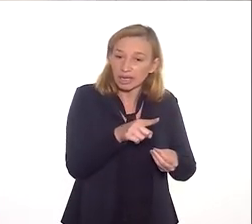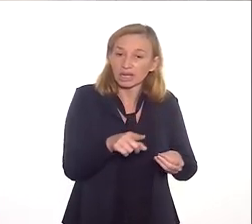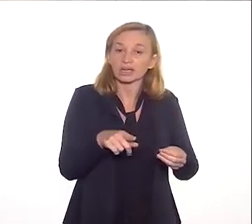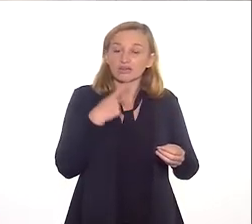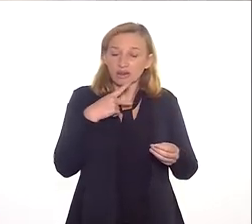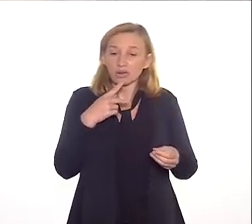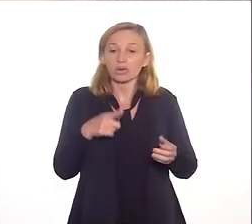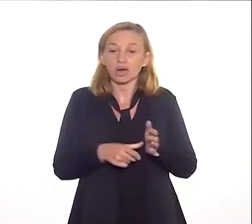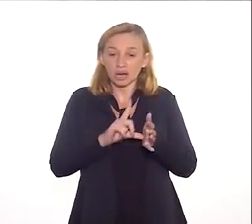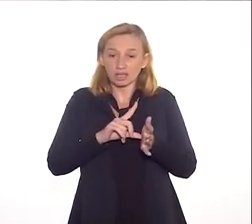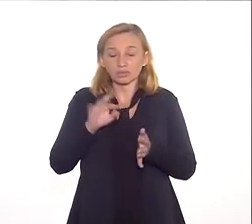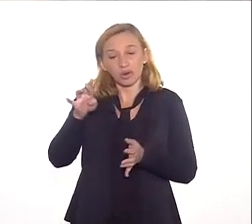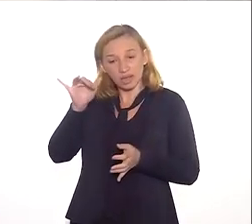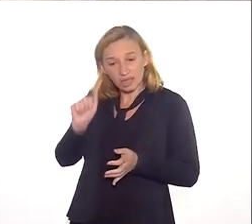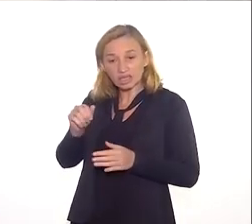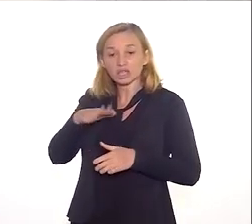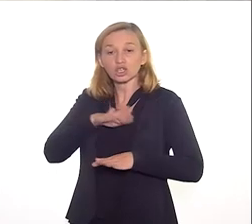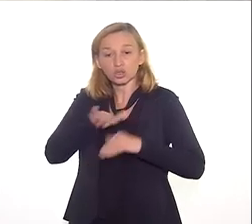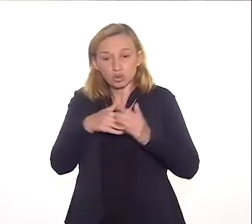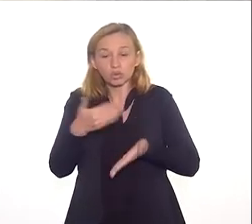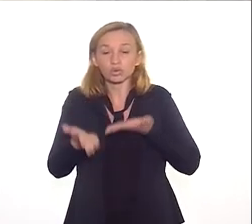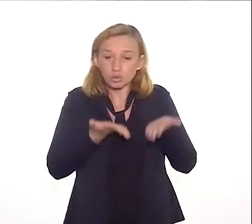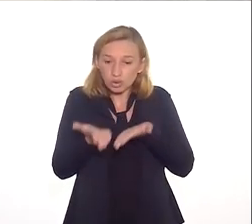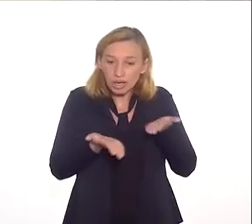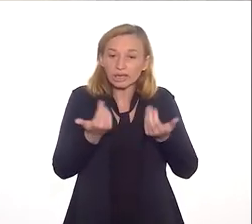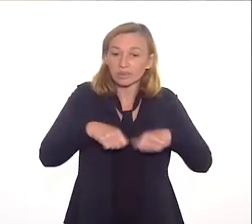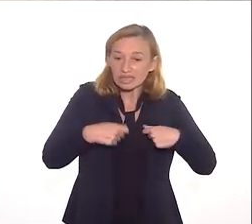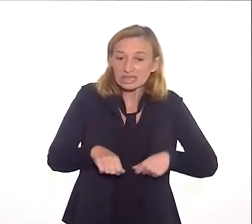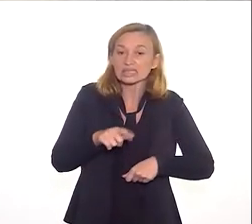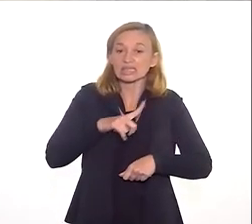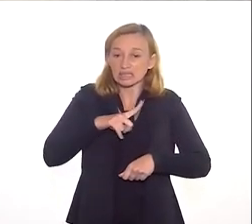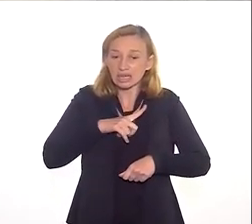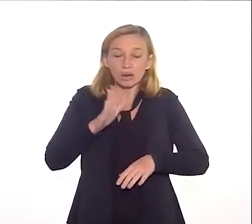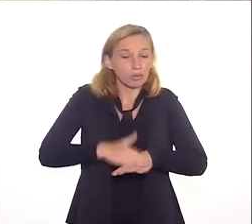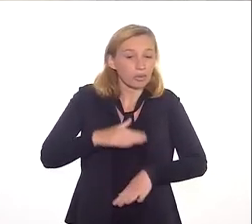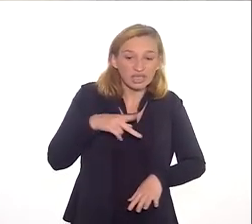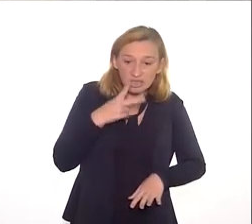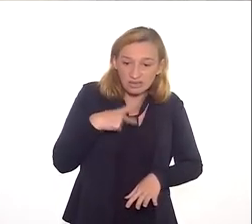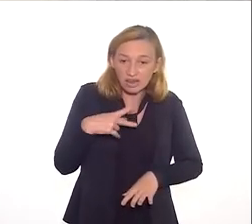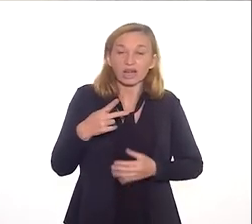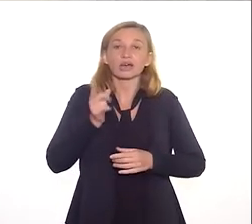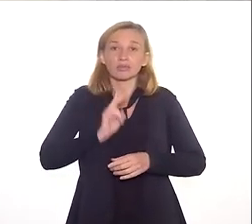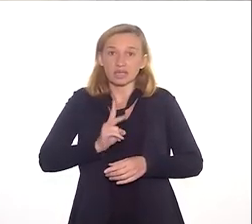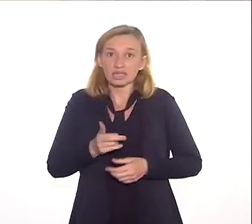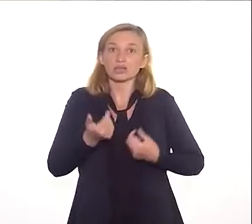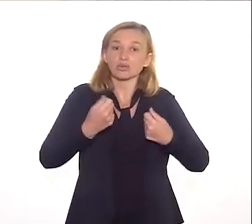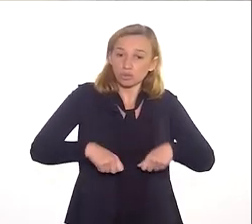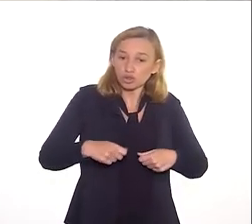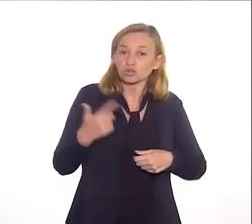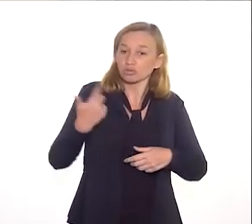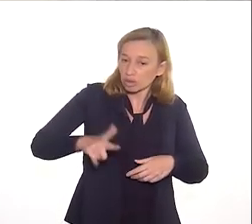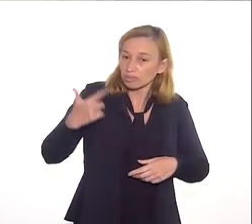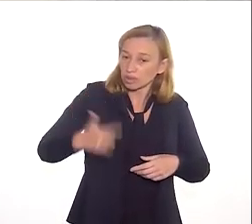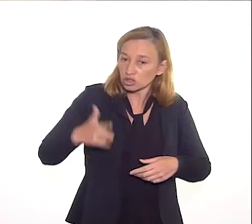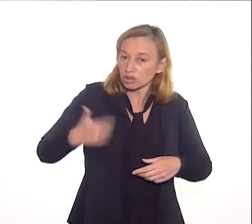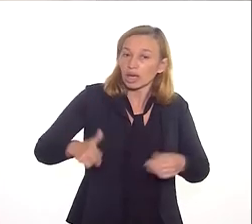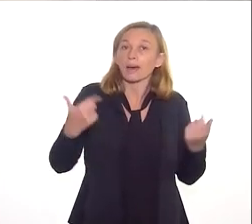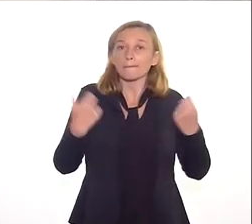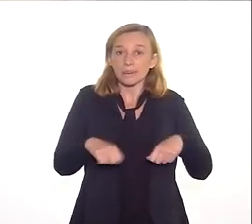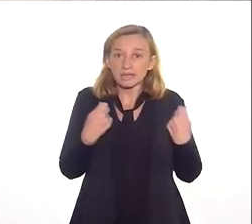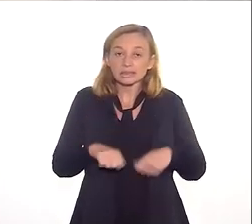foi falado anteriormente pelo Renato, além de todos os cuidados que a gente tem que, por mais que a gente fale, a gente tem que continuar repetindo,